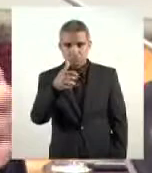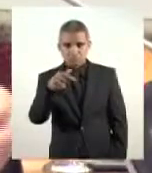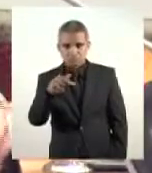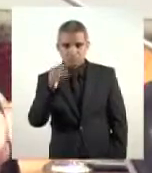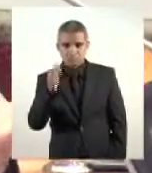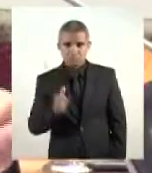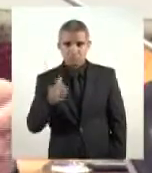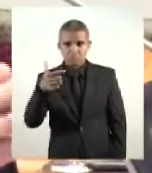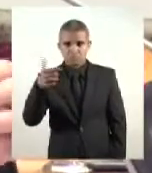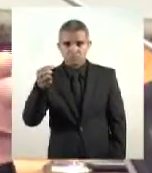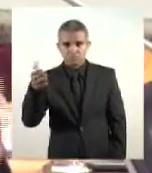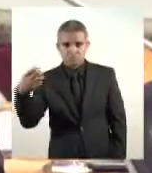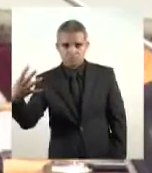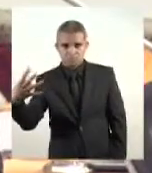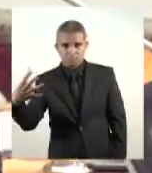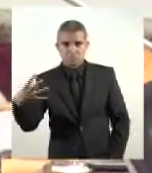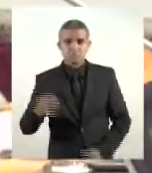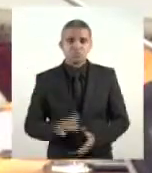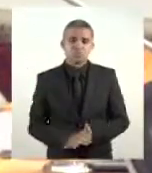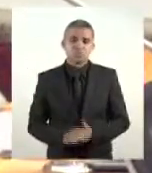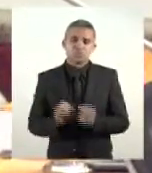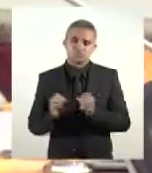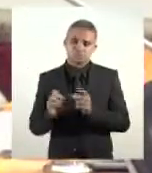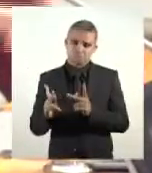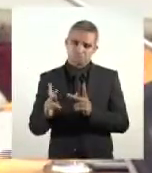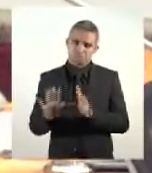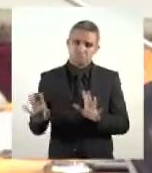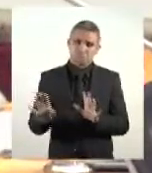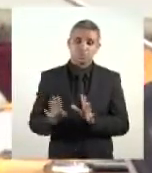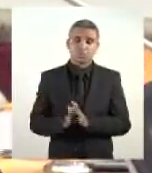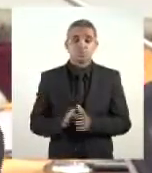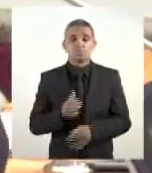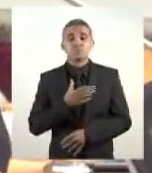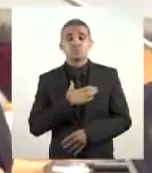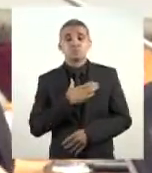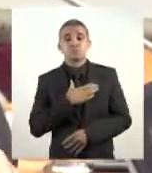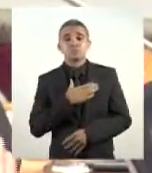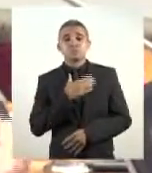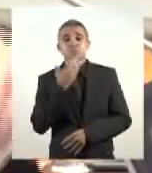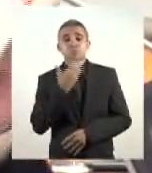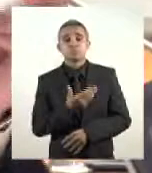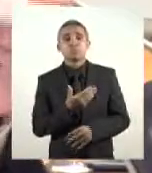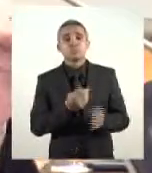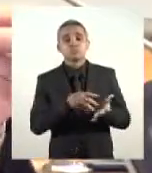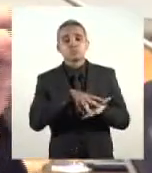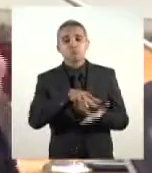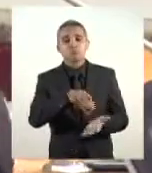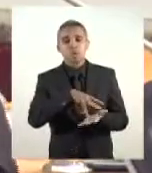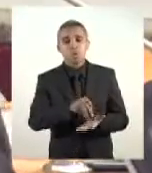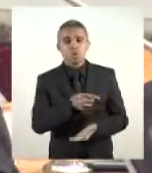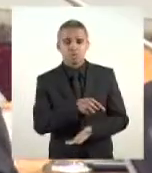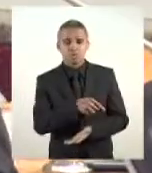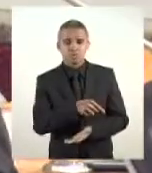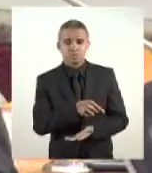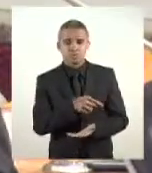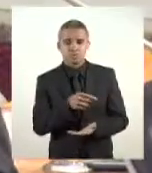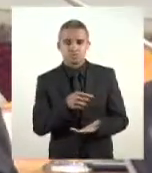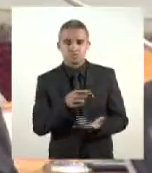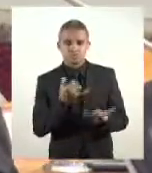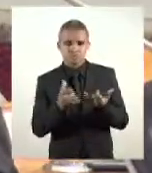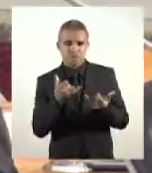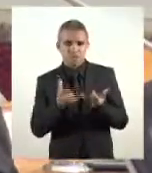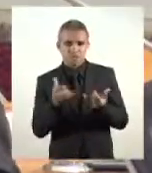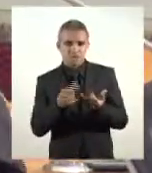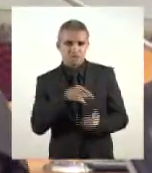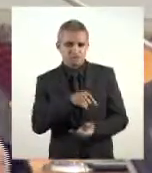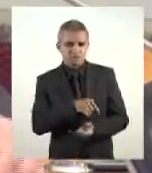217/2014. Muito bem, o meu requerimento, ele é a cópia desse requerimento. Ele é parecido, é idêntico a esse